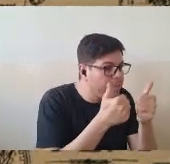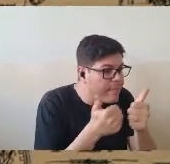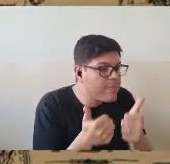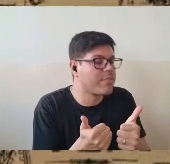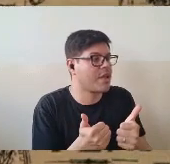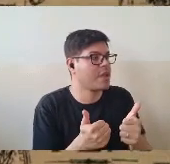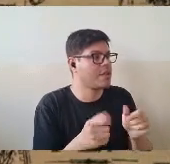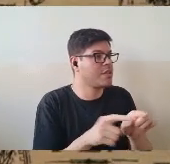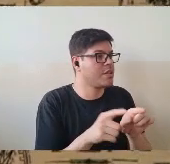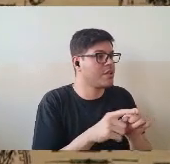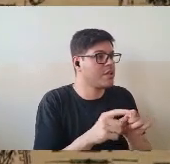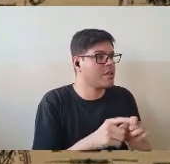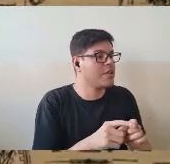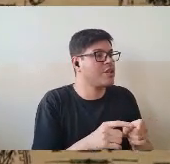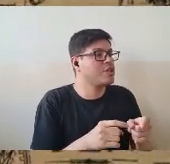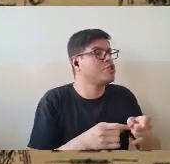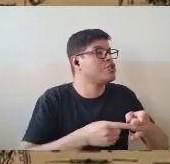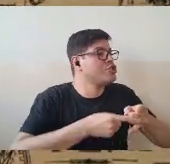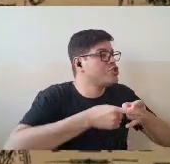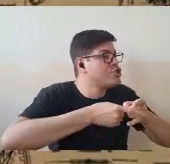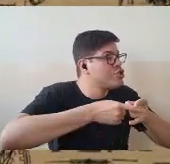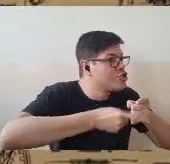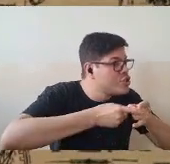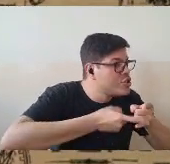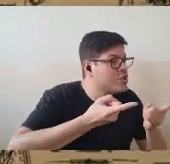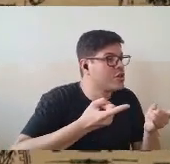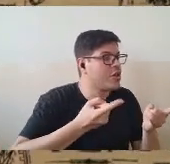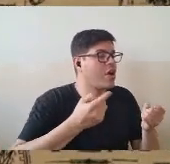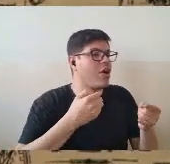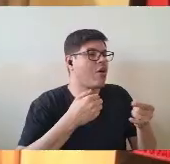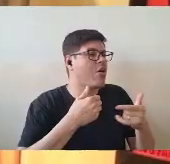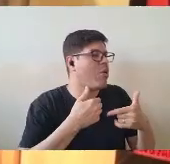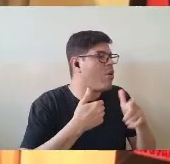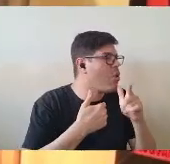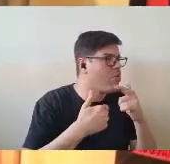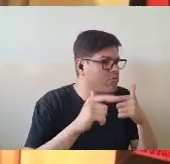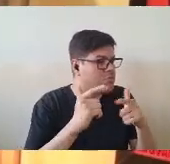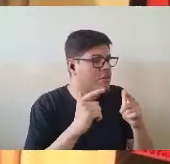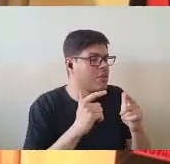largada. Ela perde o contato com o meio ambiente. Tá certo. Fica